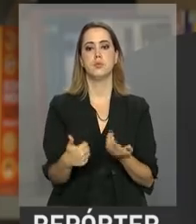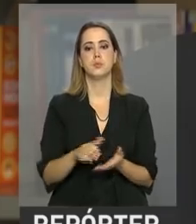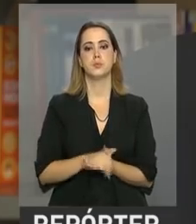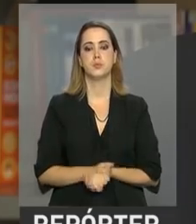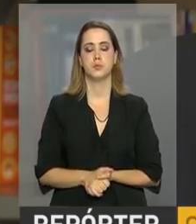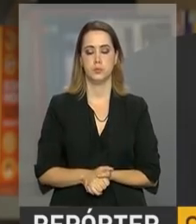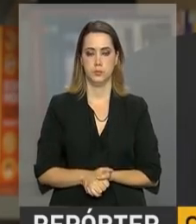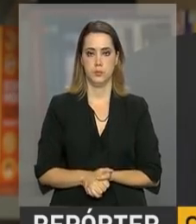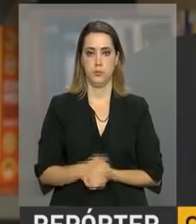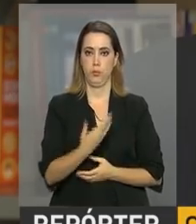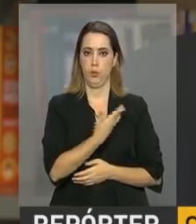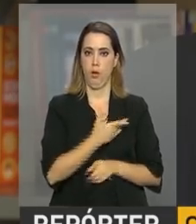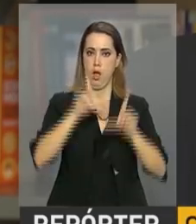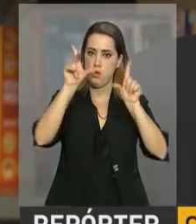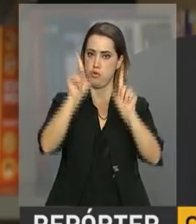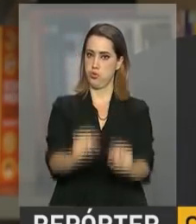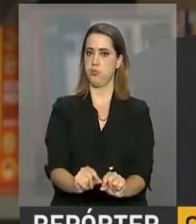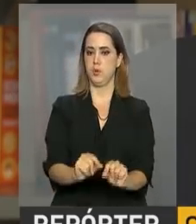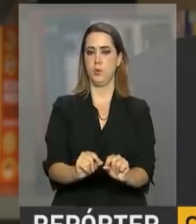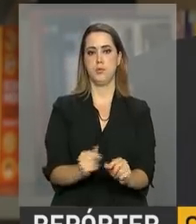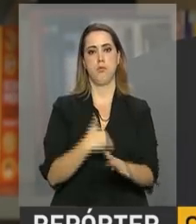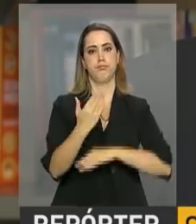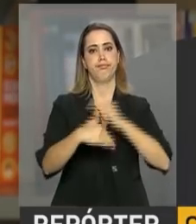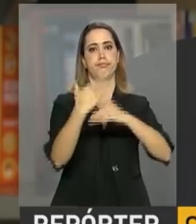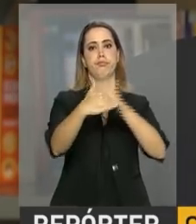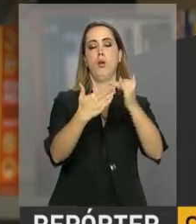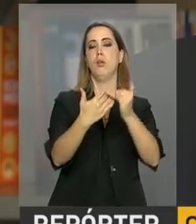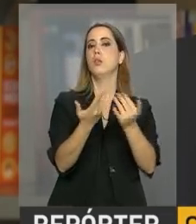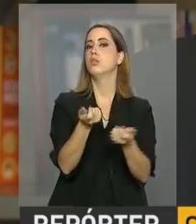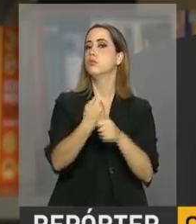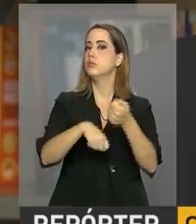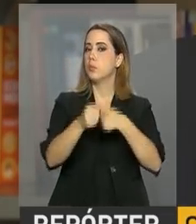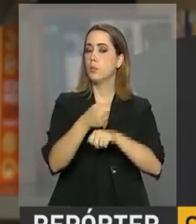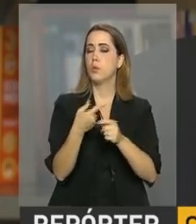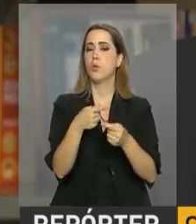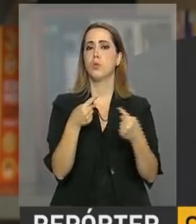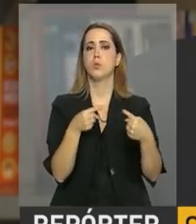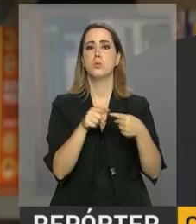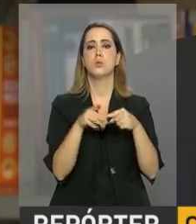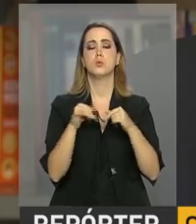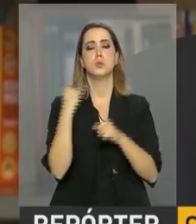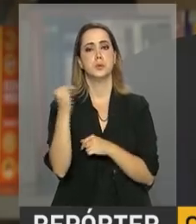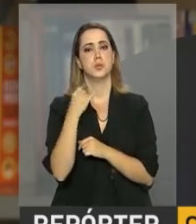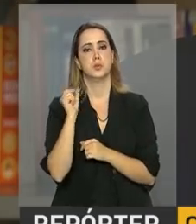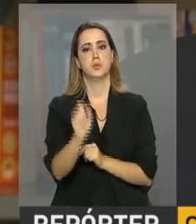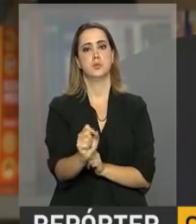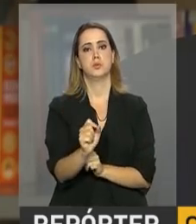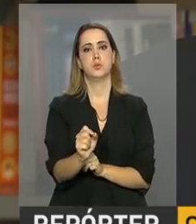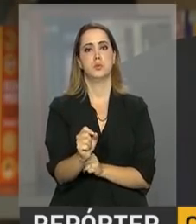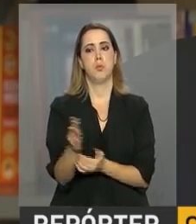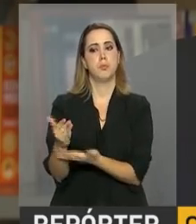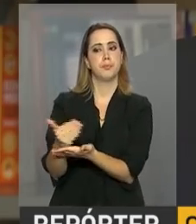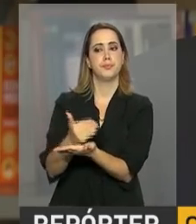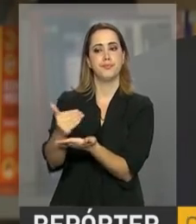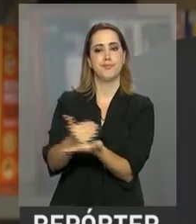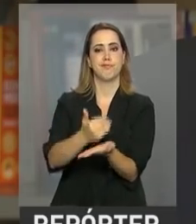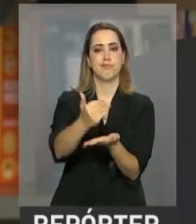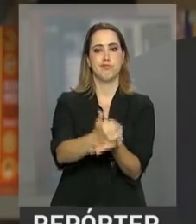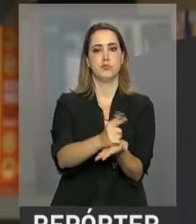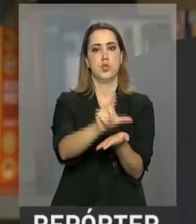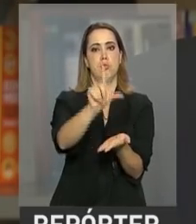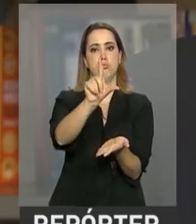dinâmica econômica, né, a queda do crescimento, isso impactou no comportamento das receitas,